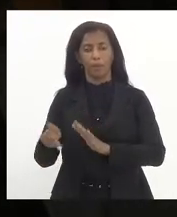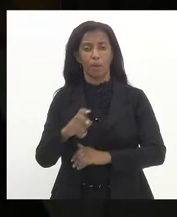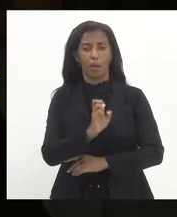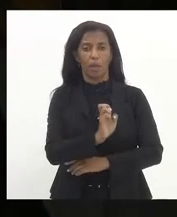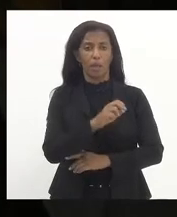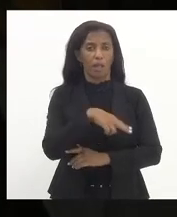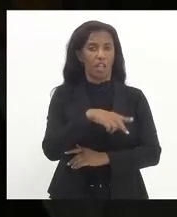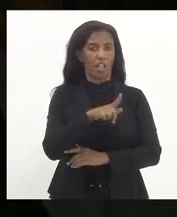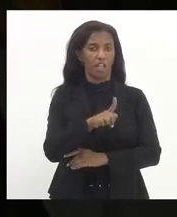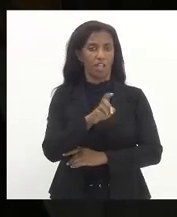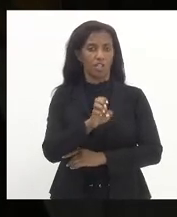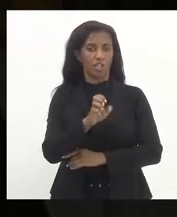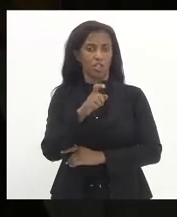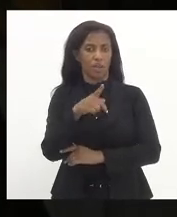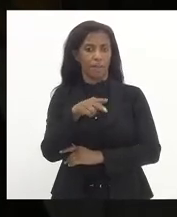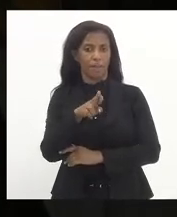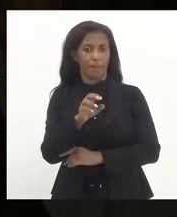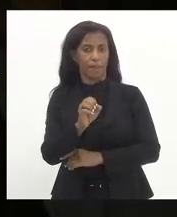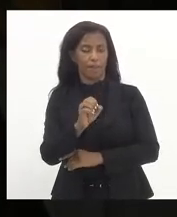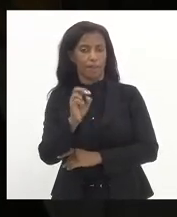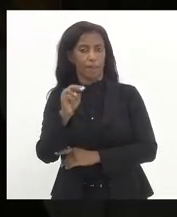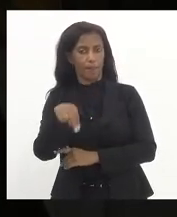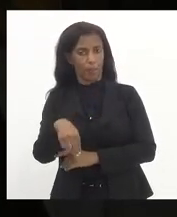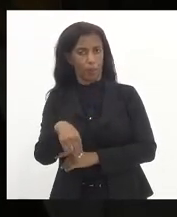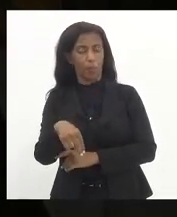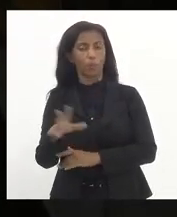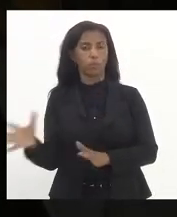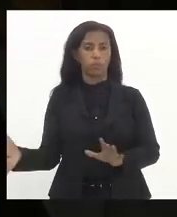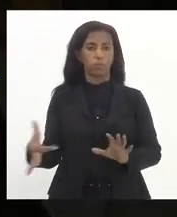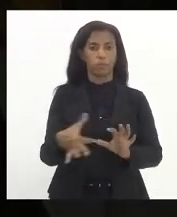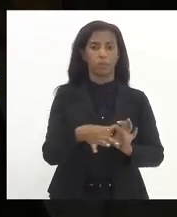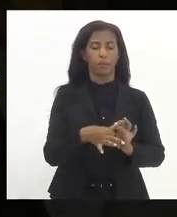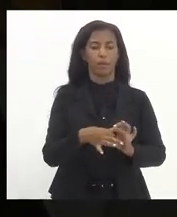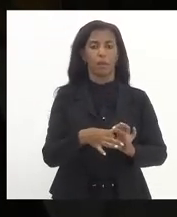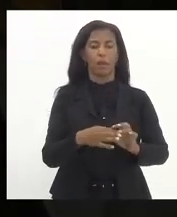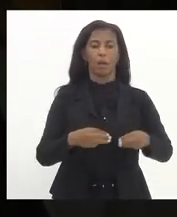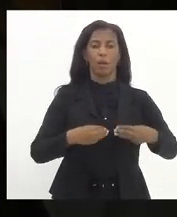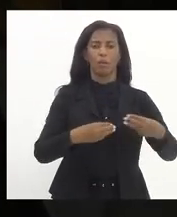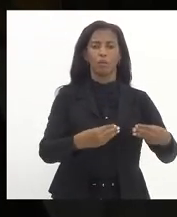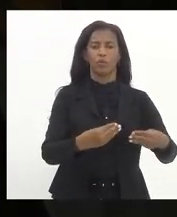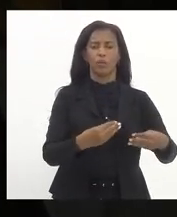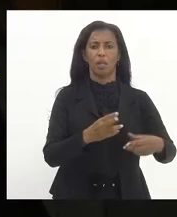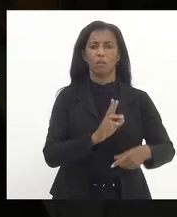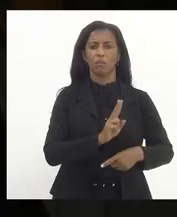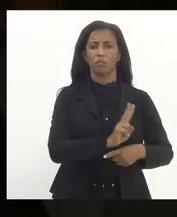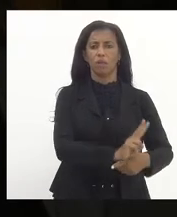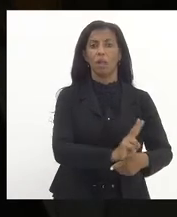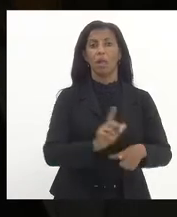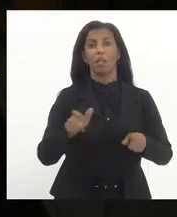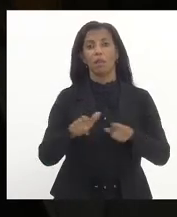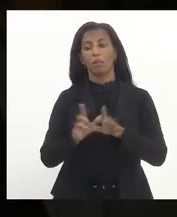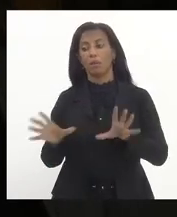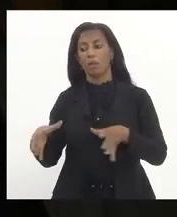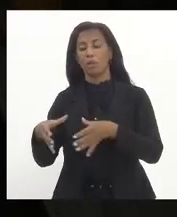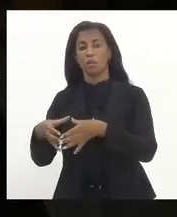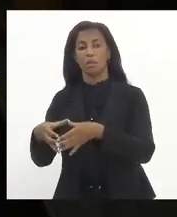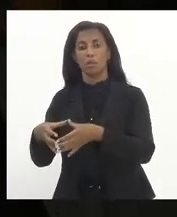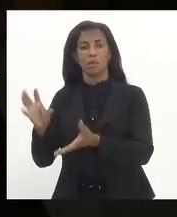Ingepron, a empresa gerencial de projetos navais vinculada ao Ministério da Defesa, né, setores